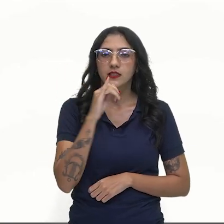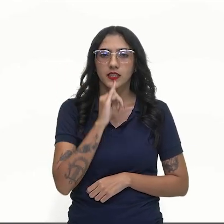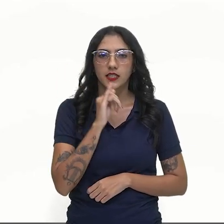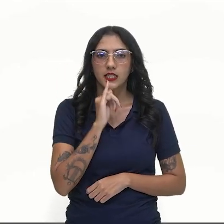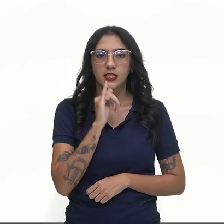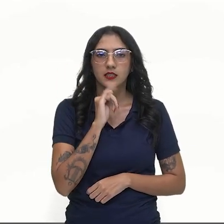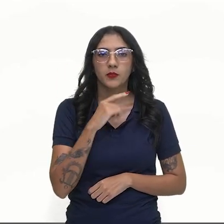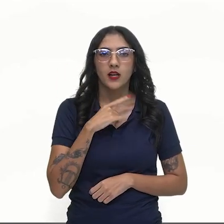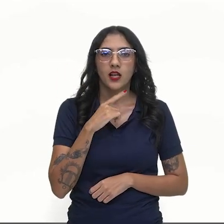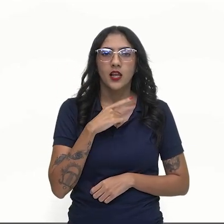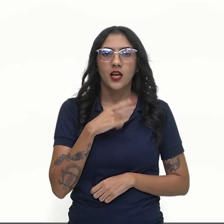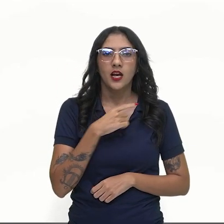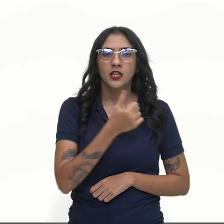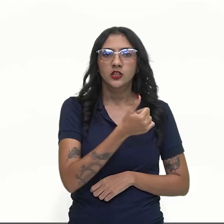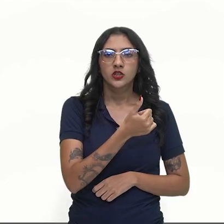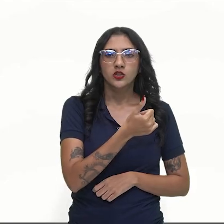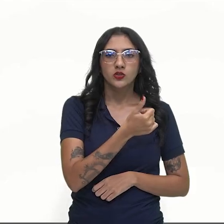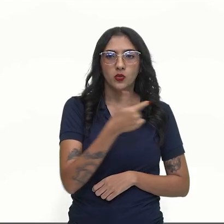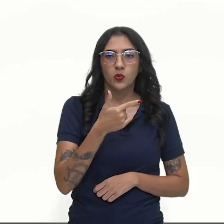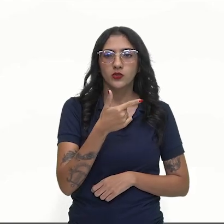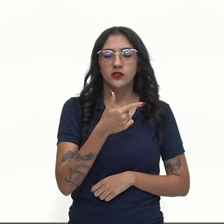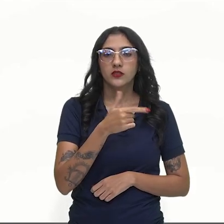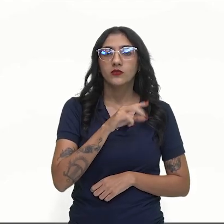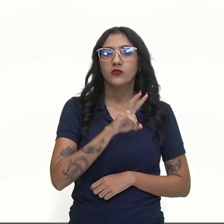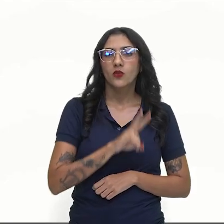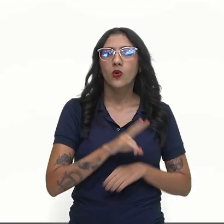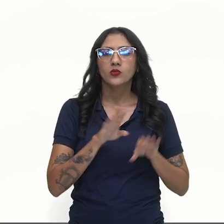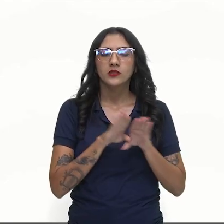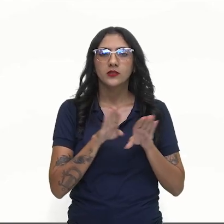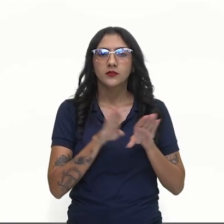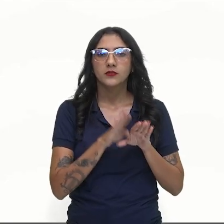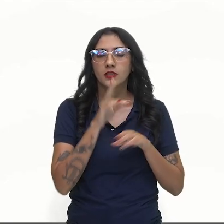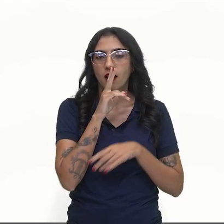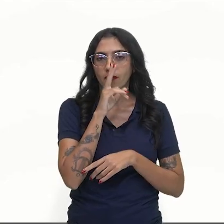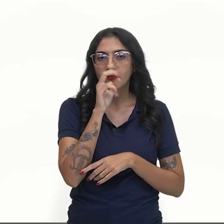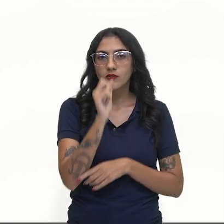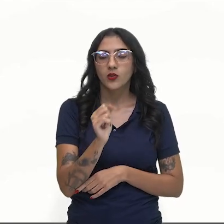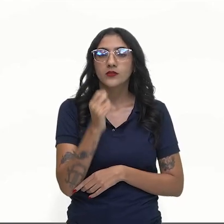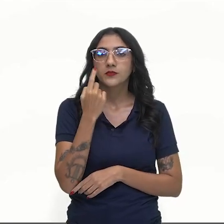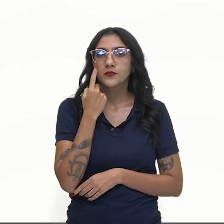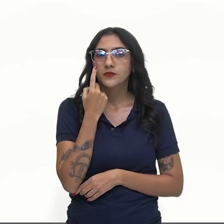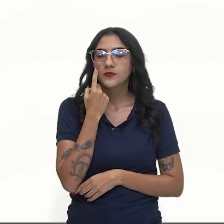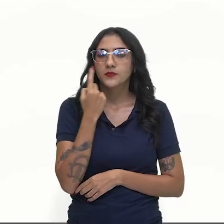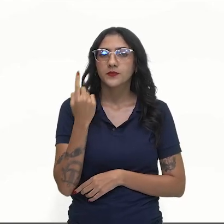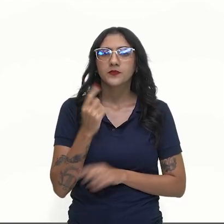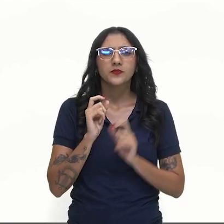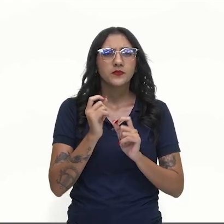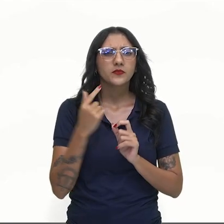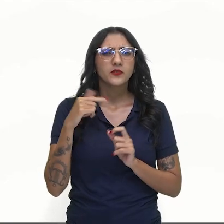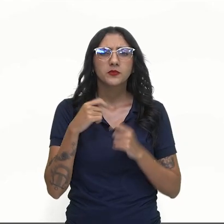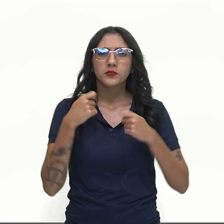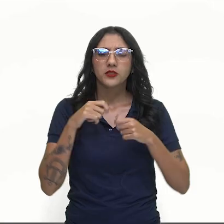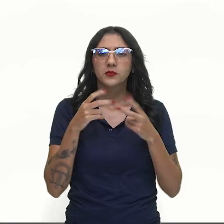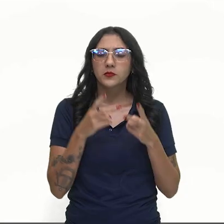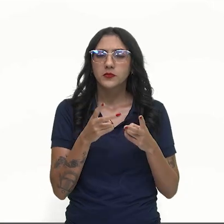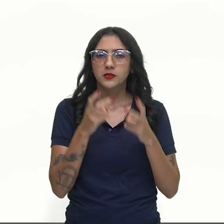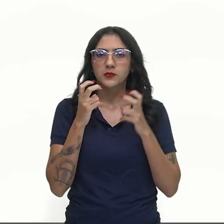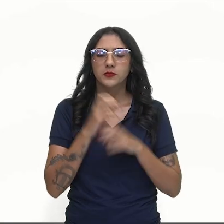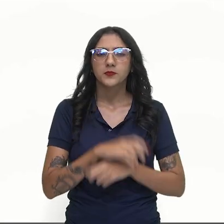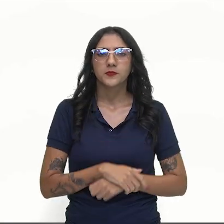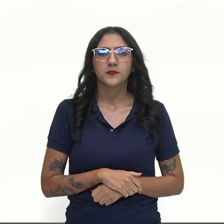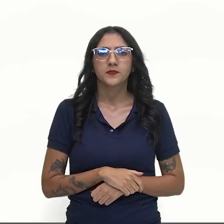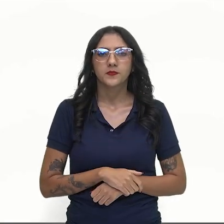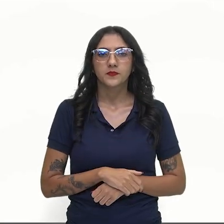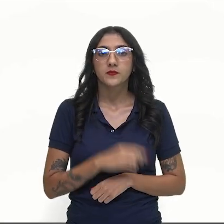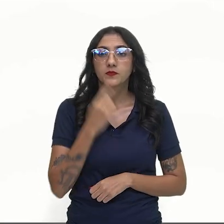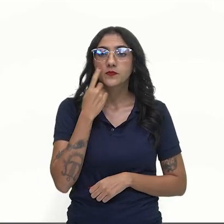de 12 volts e a corrente representada. Olha só, o que eu quero que você observe comigo? Quero aqui